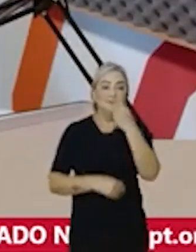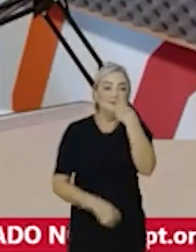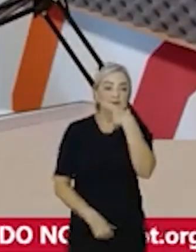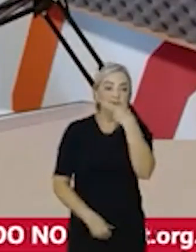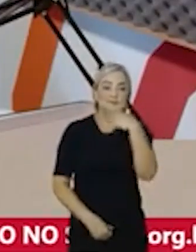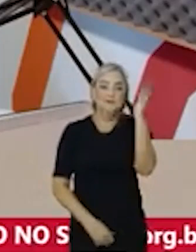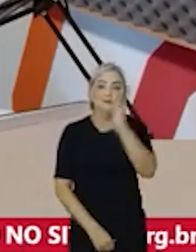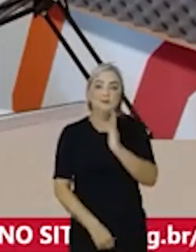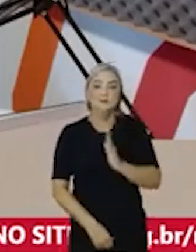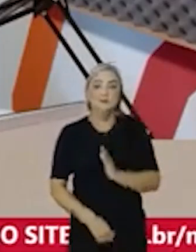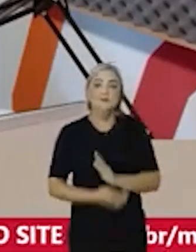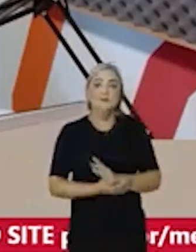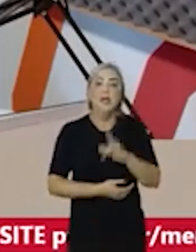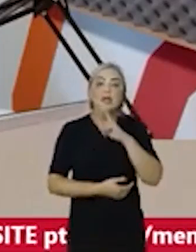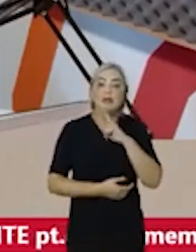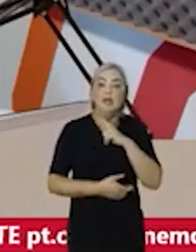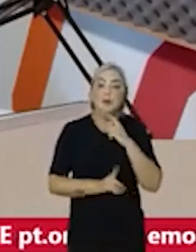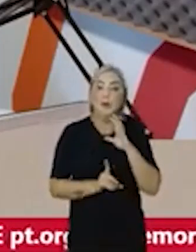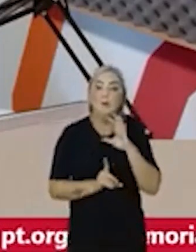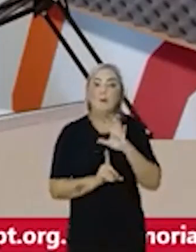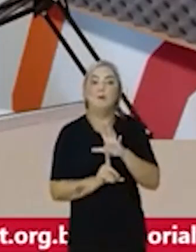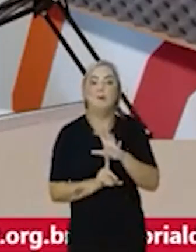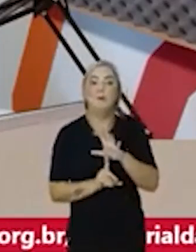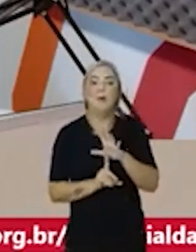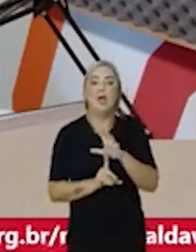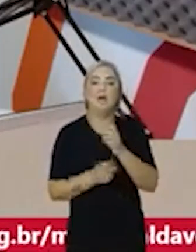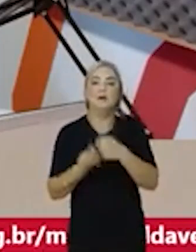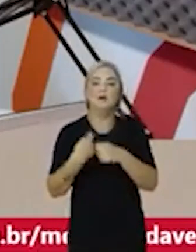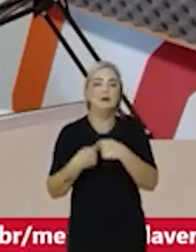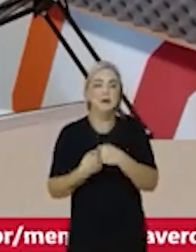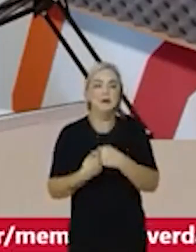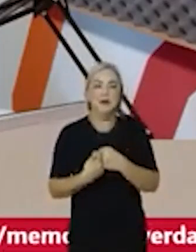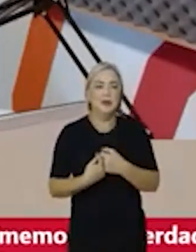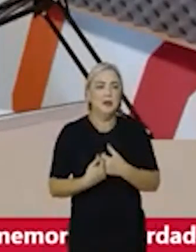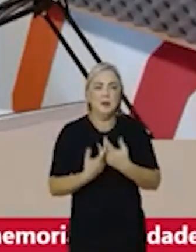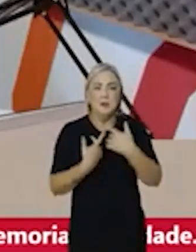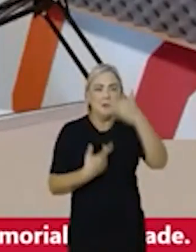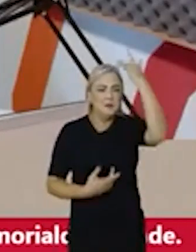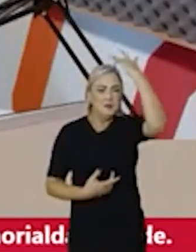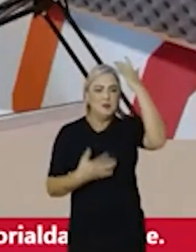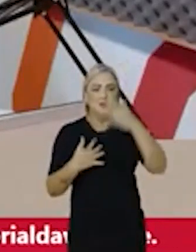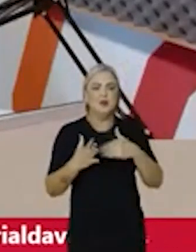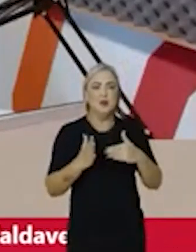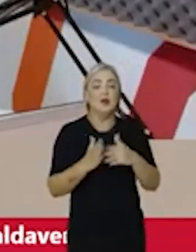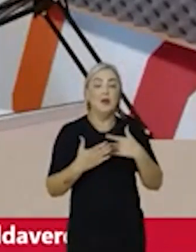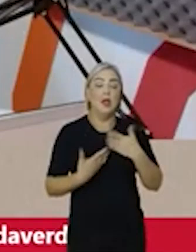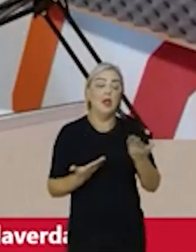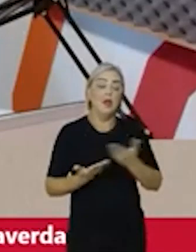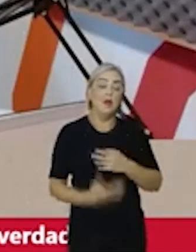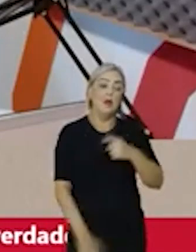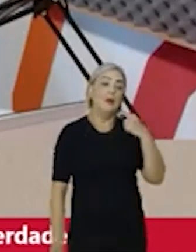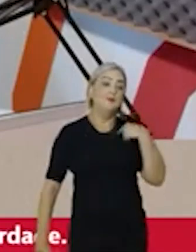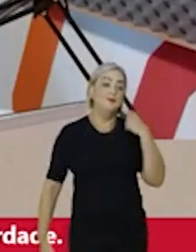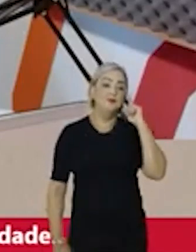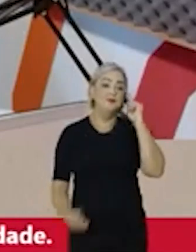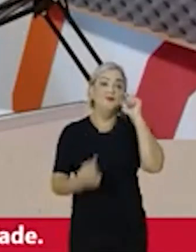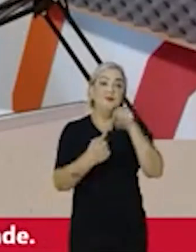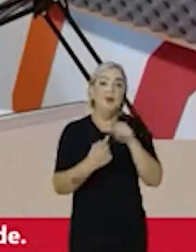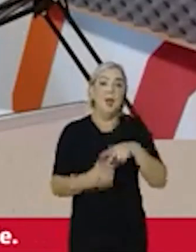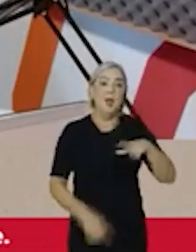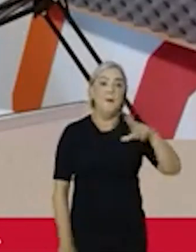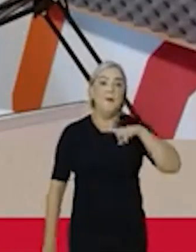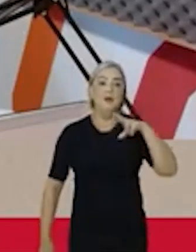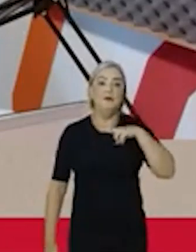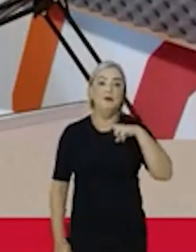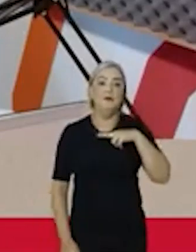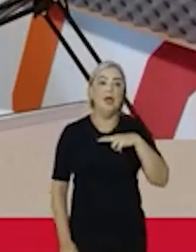enfraquecendo o Brasil, tem um impacto econômico, é um desastre. E agora eles vieram com essa ideia de privatizar